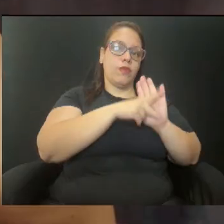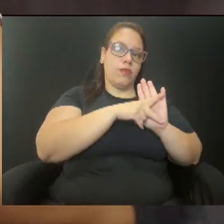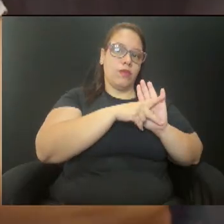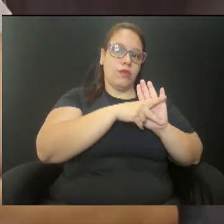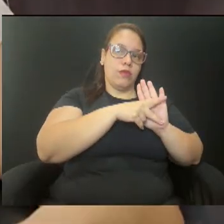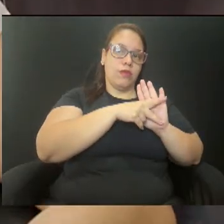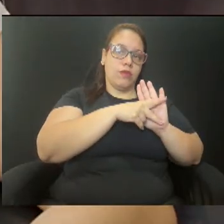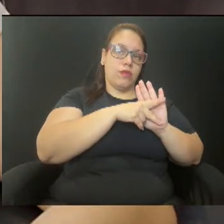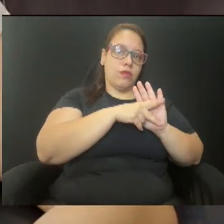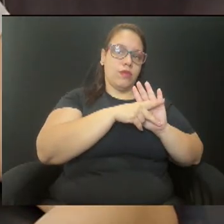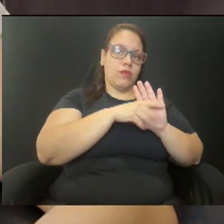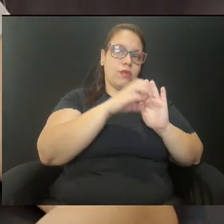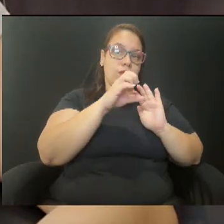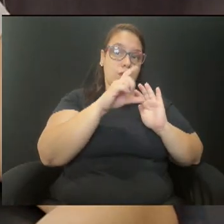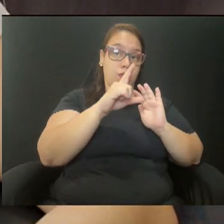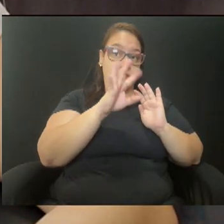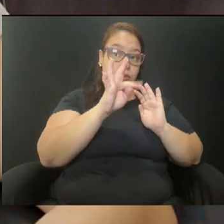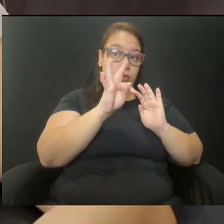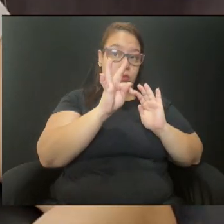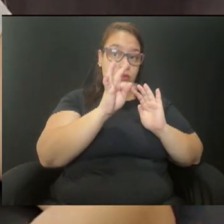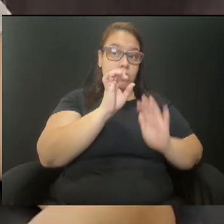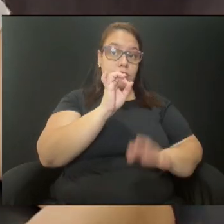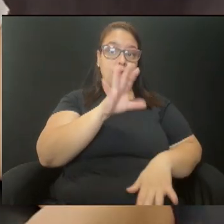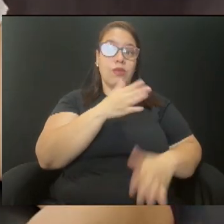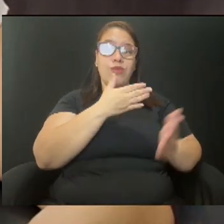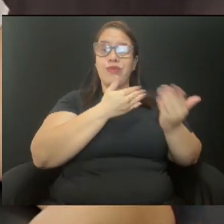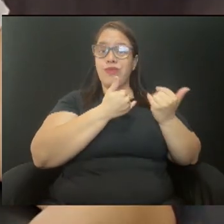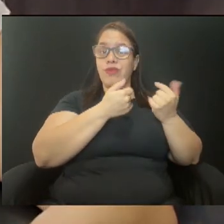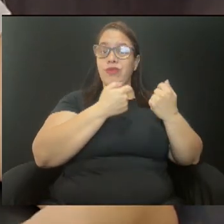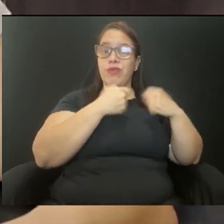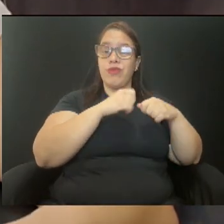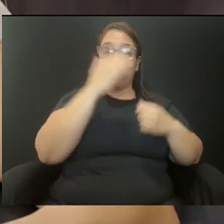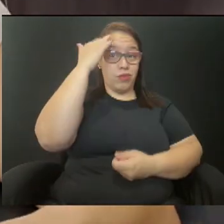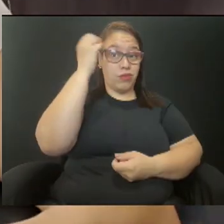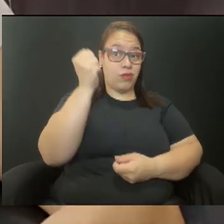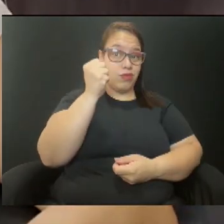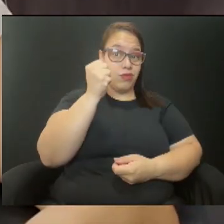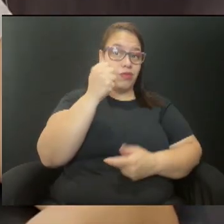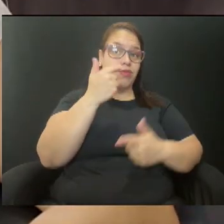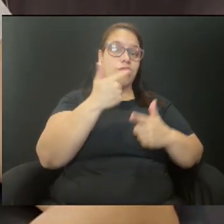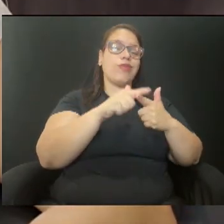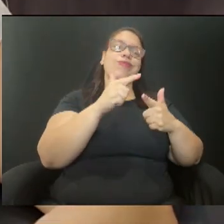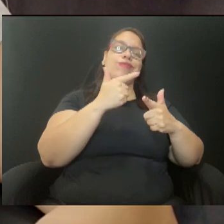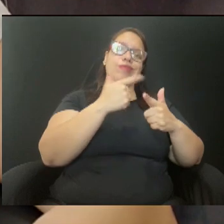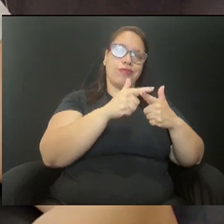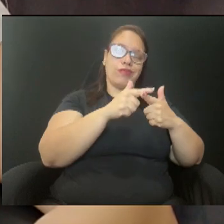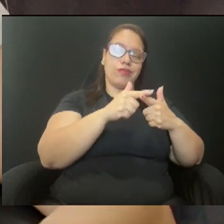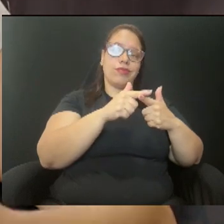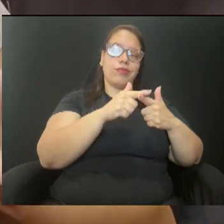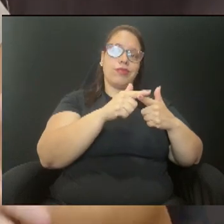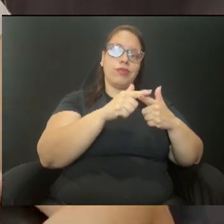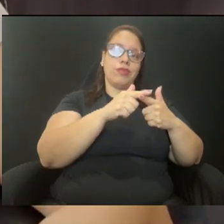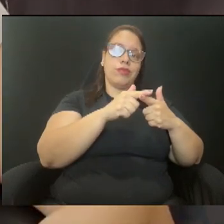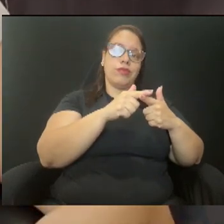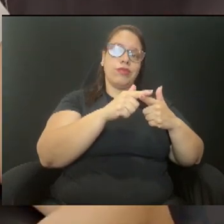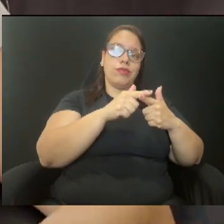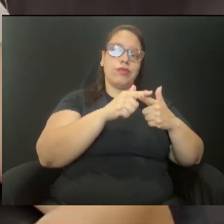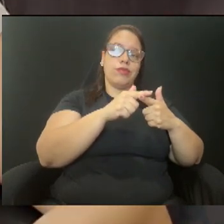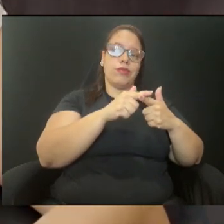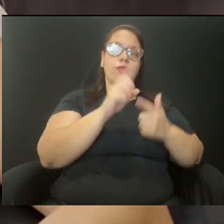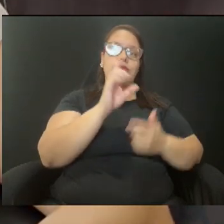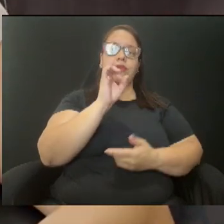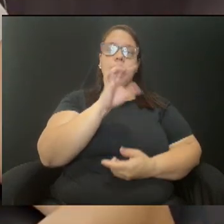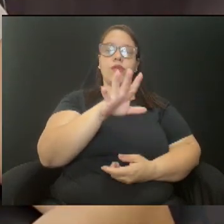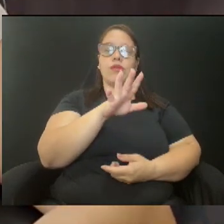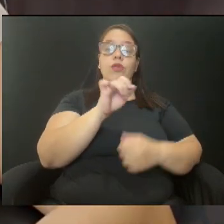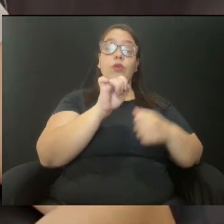em si. Só que o jovem ele precisa saber também das consequências, né, como é imposto, que não é só fazer, ele